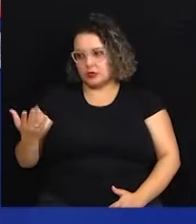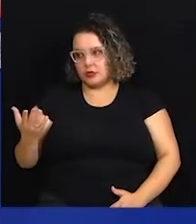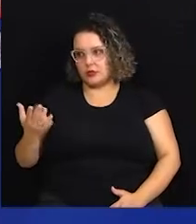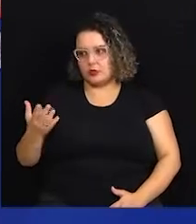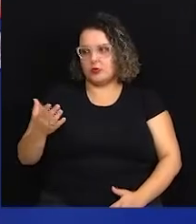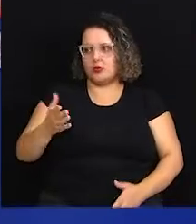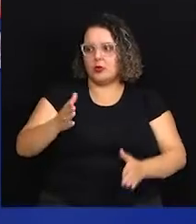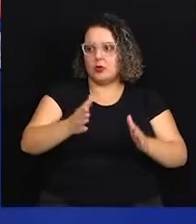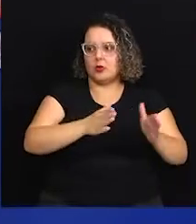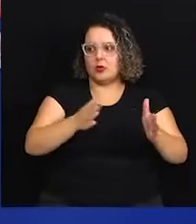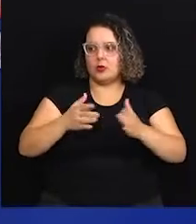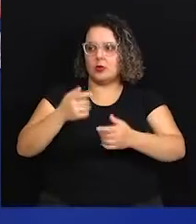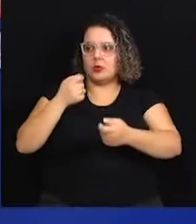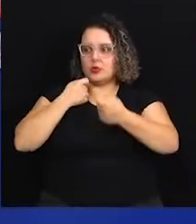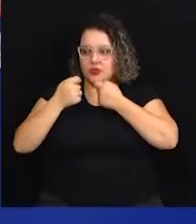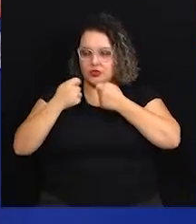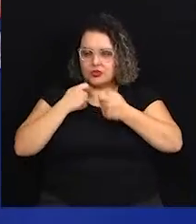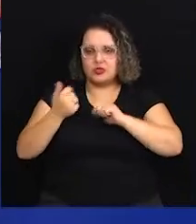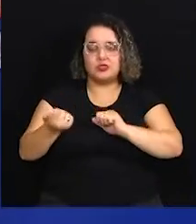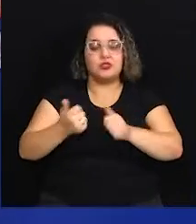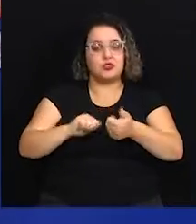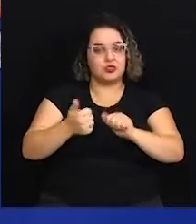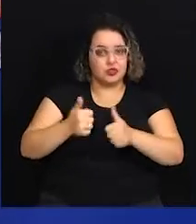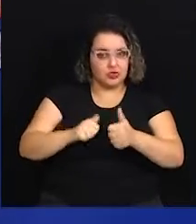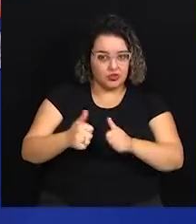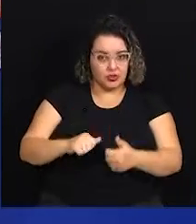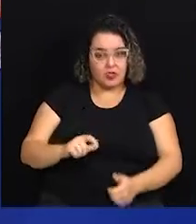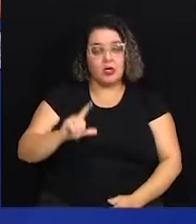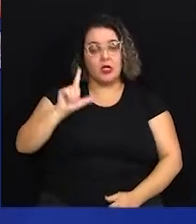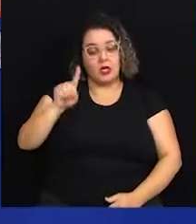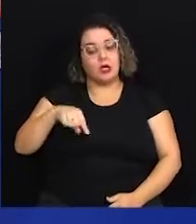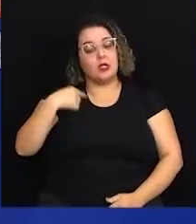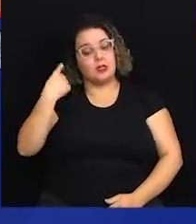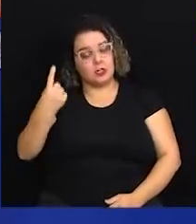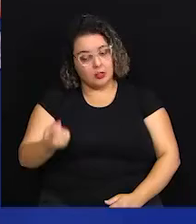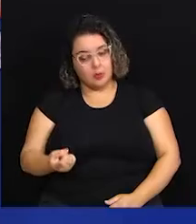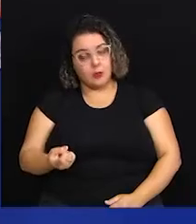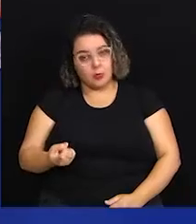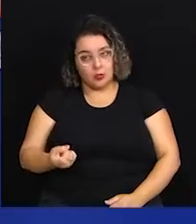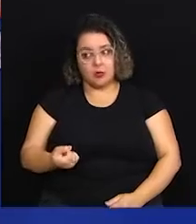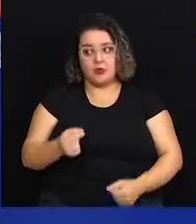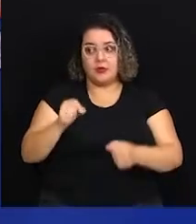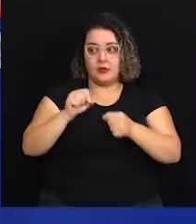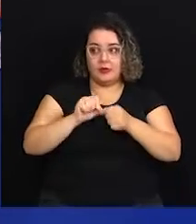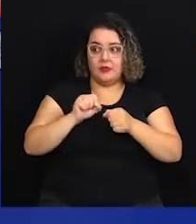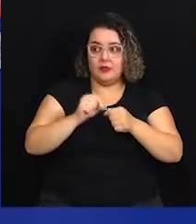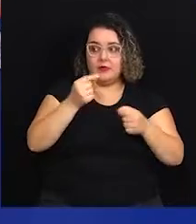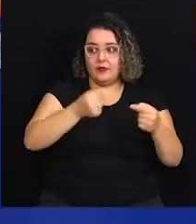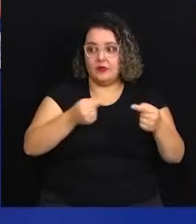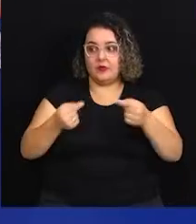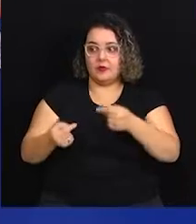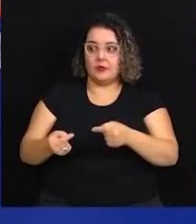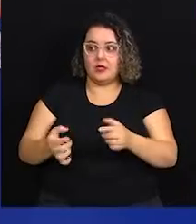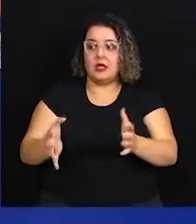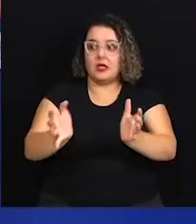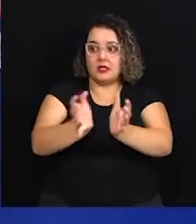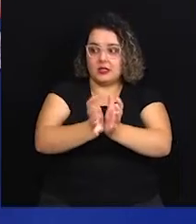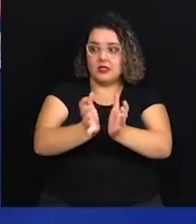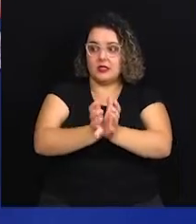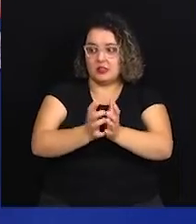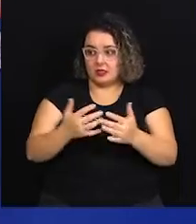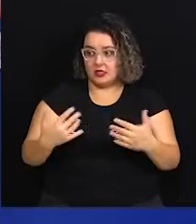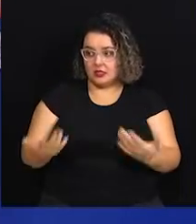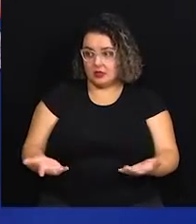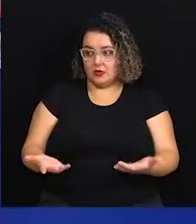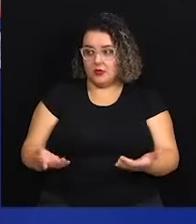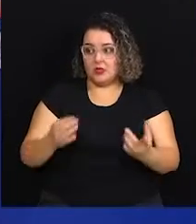por um processo de entrevista e de avaliação. Após essa avaliação, a gente faz uma discussão de caso em equipe e aí a gente estabelece